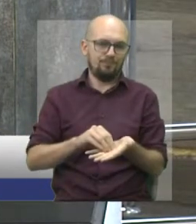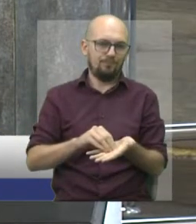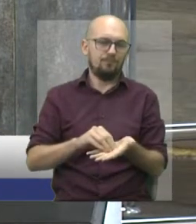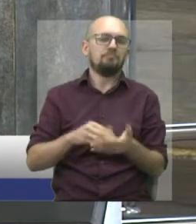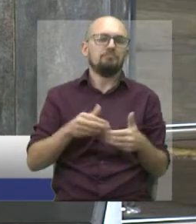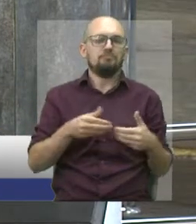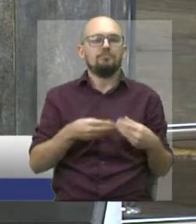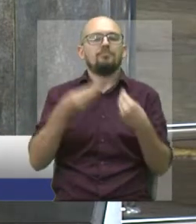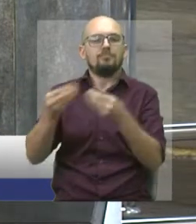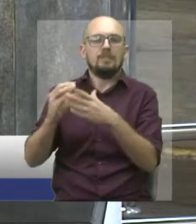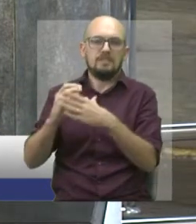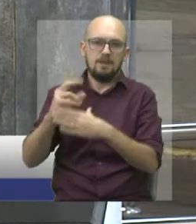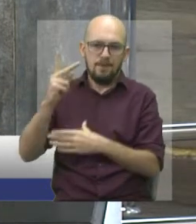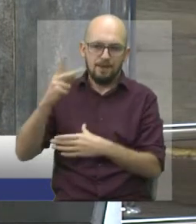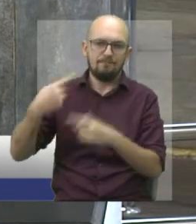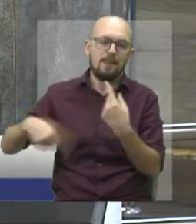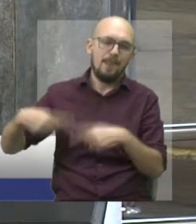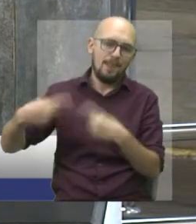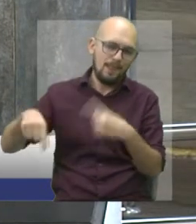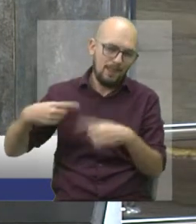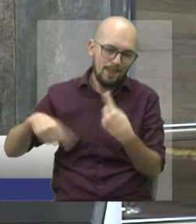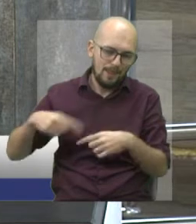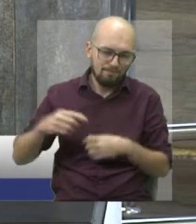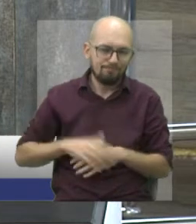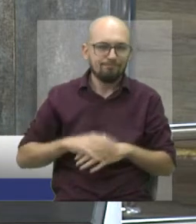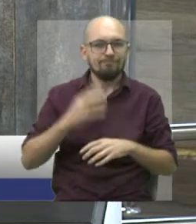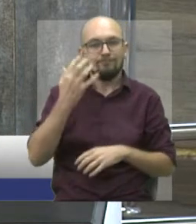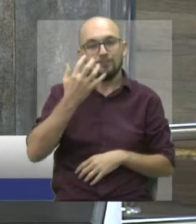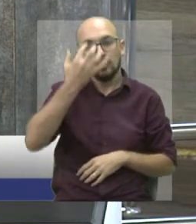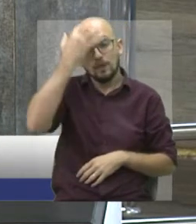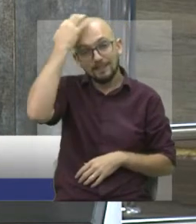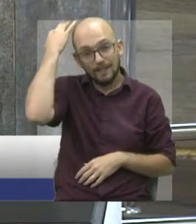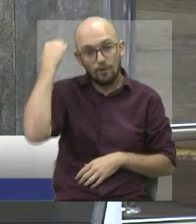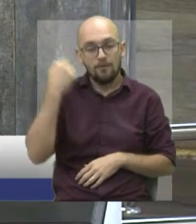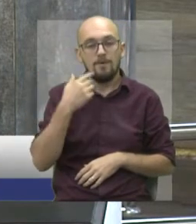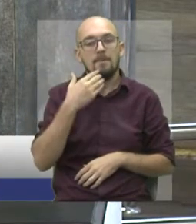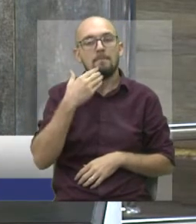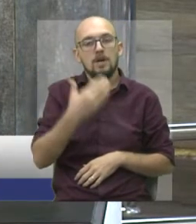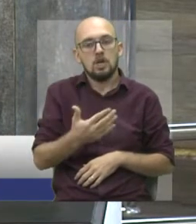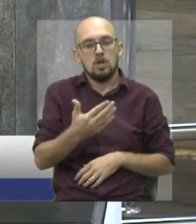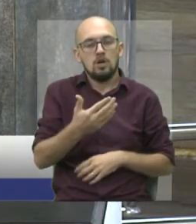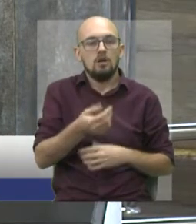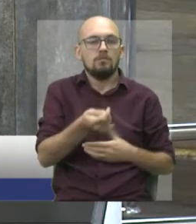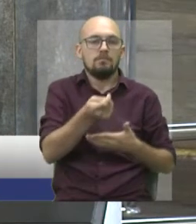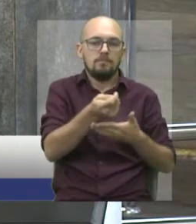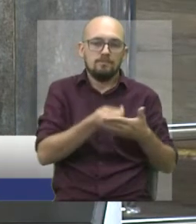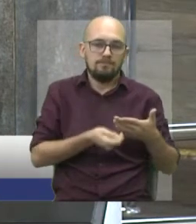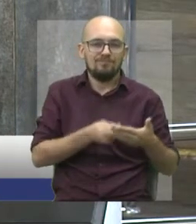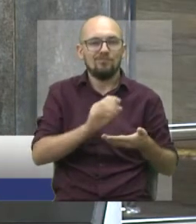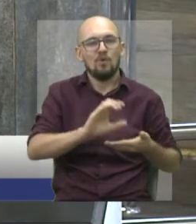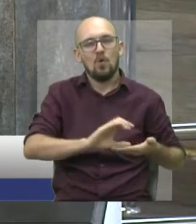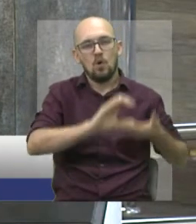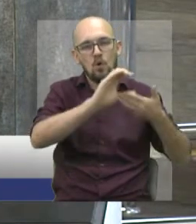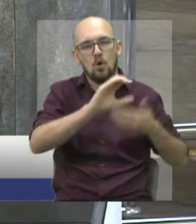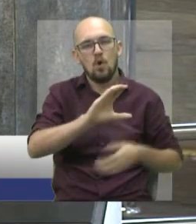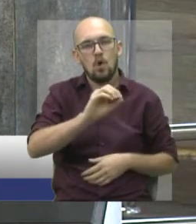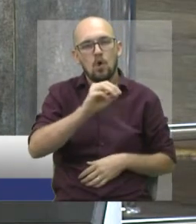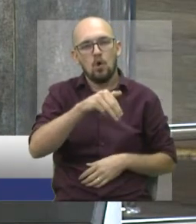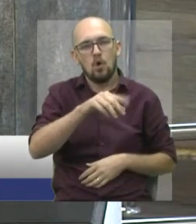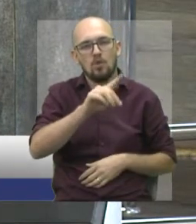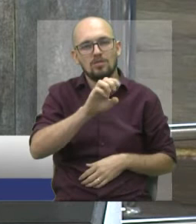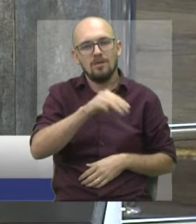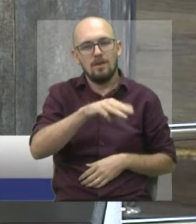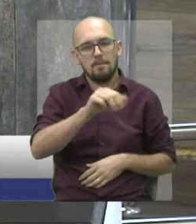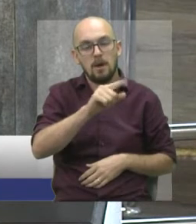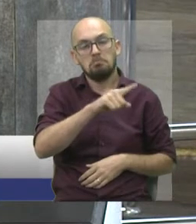para as comissões. Seu Toninho Masson pediu parecer do Condema, no qual